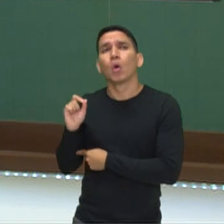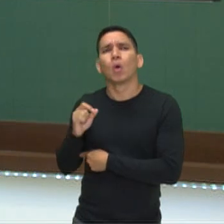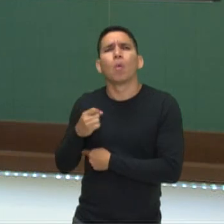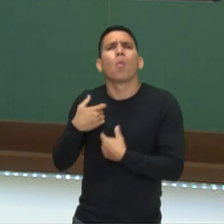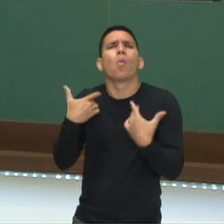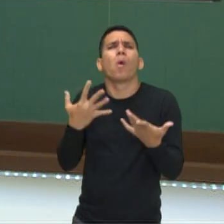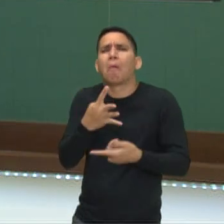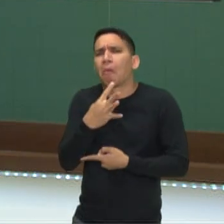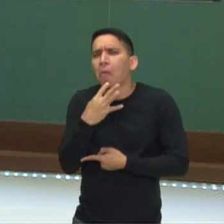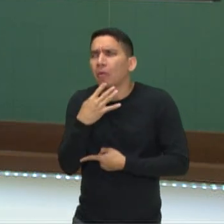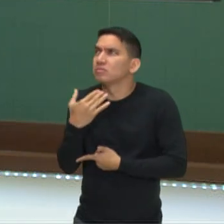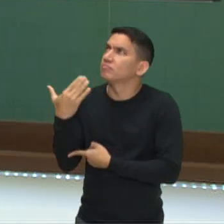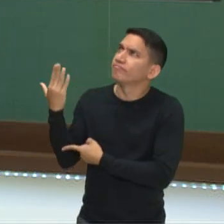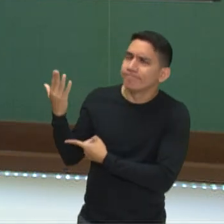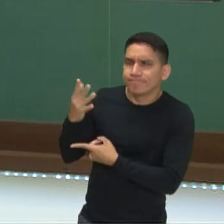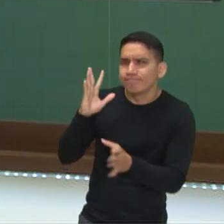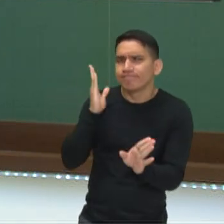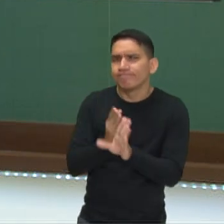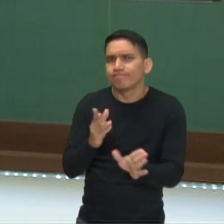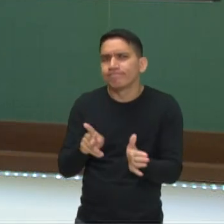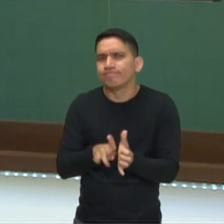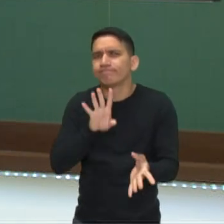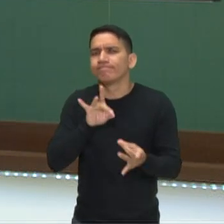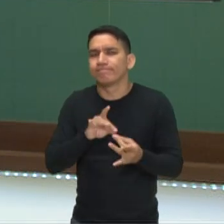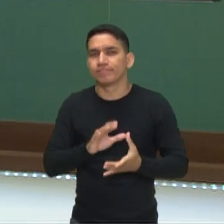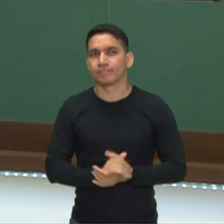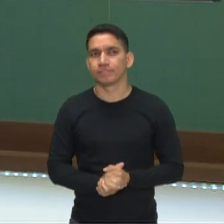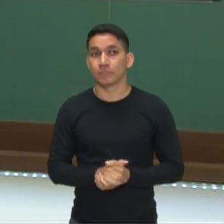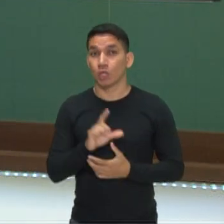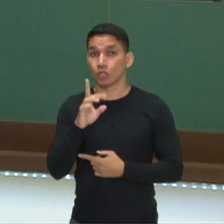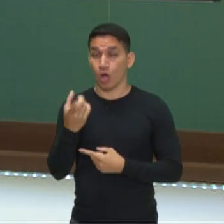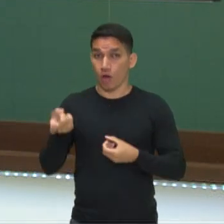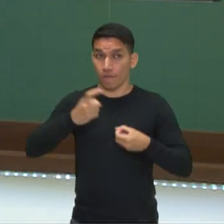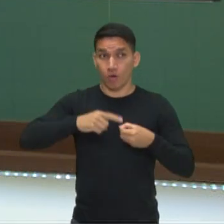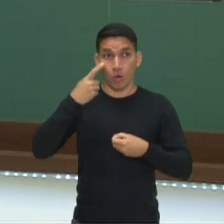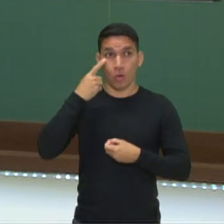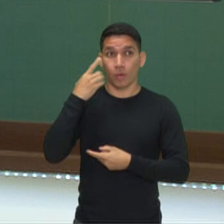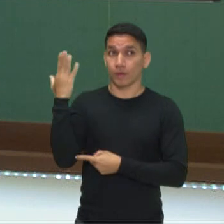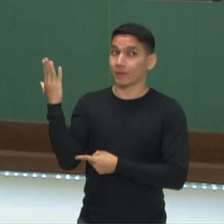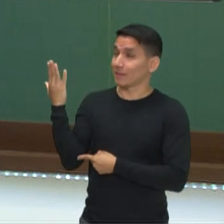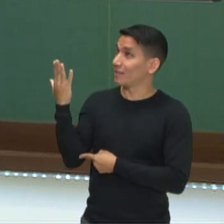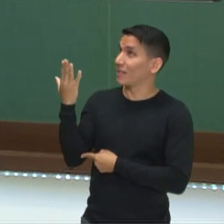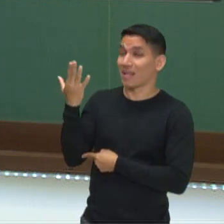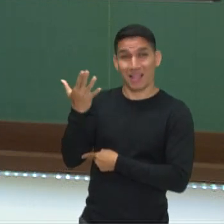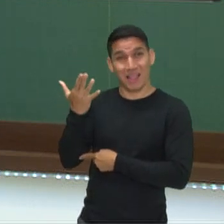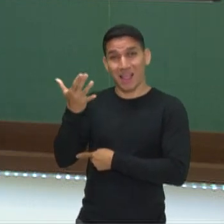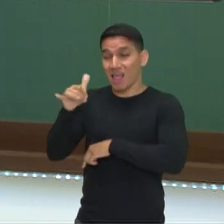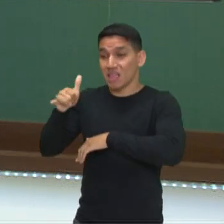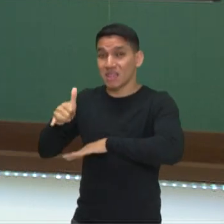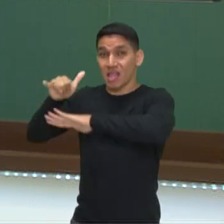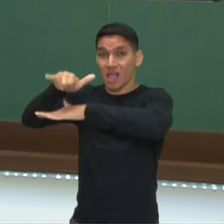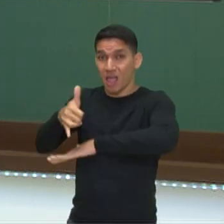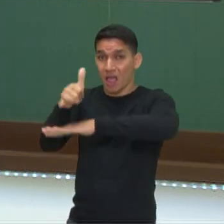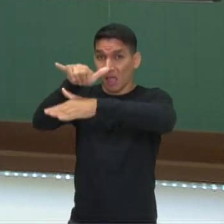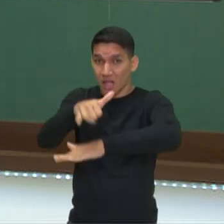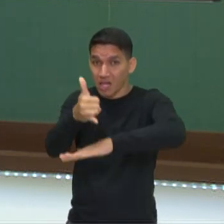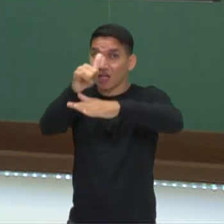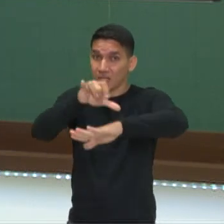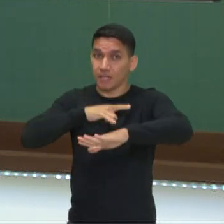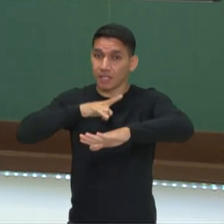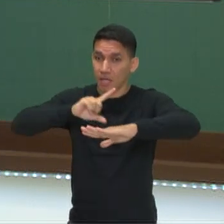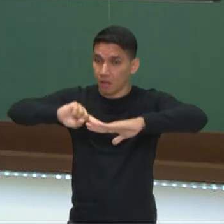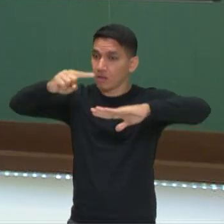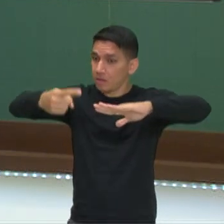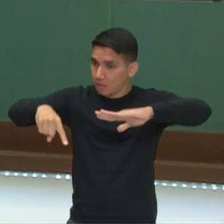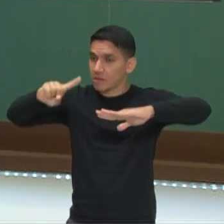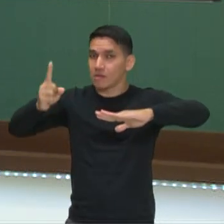aqui, quais você já sabe identificar? Só voltando aqui, que essa tensão alternada aqui, ela tem uma frequência, essa